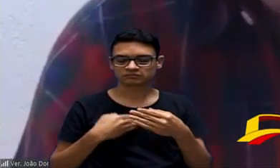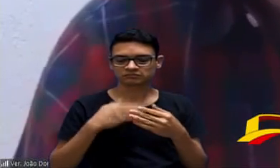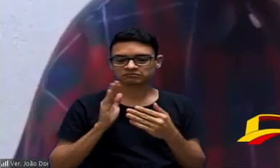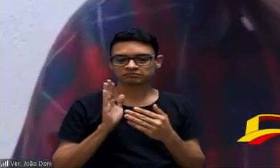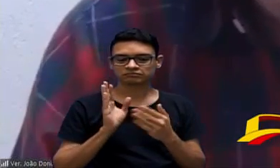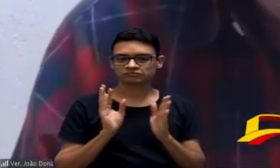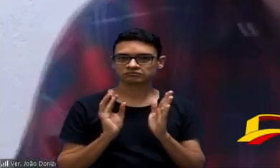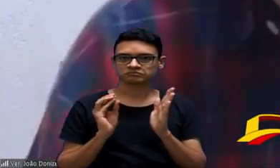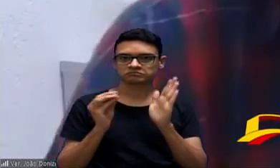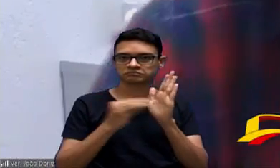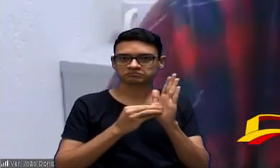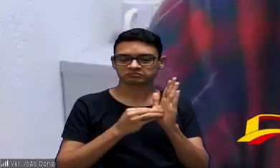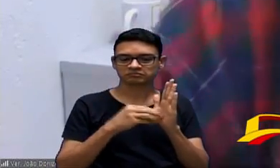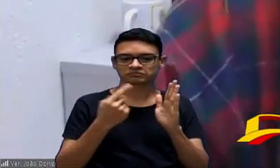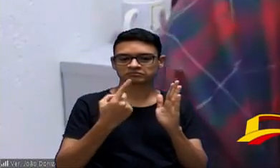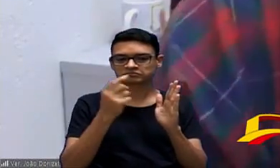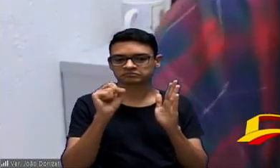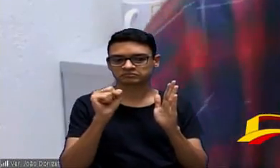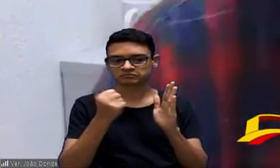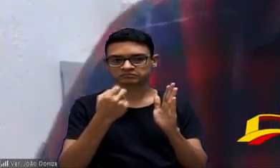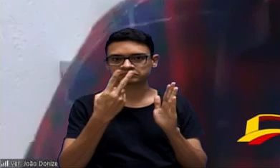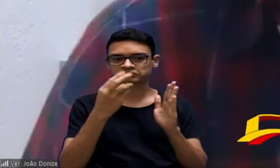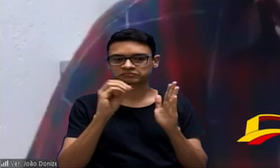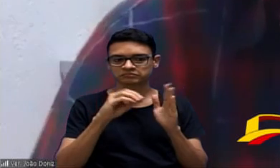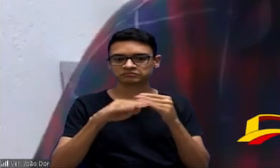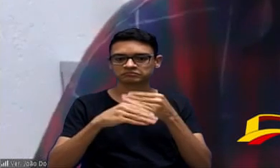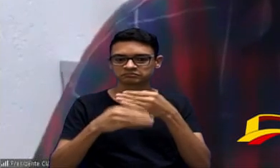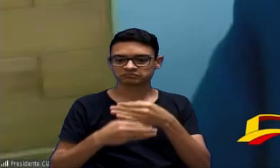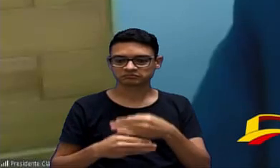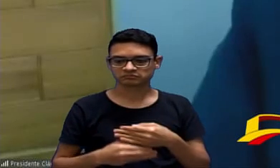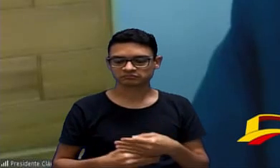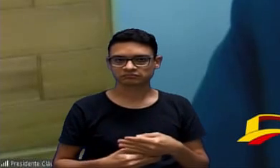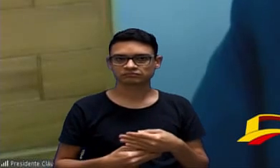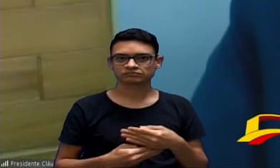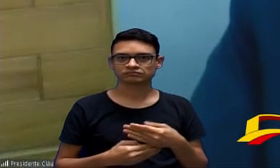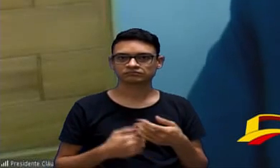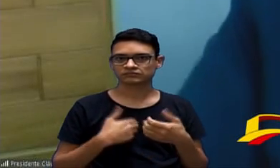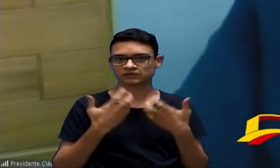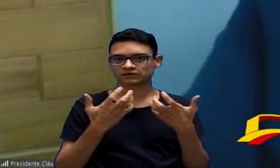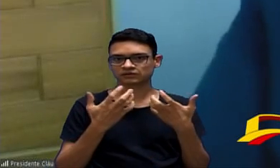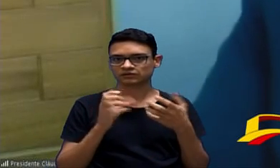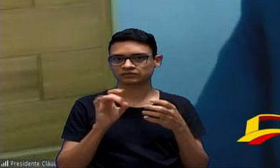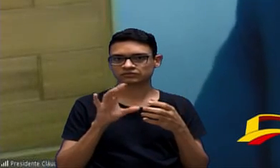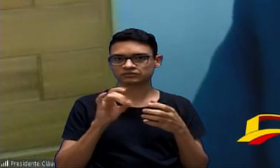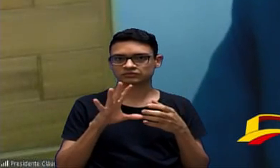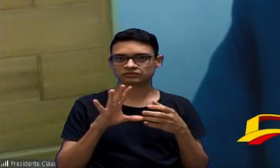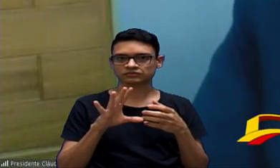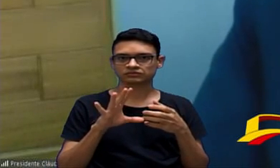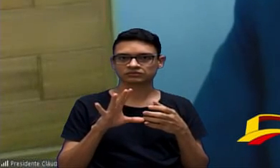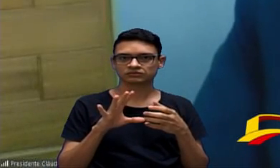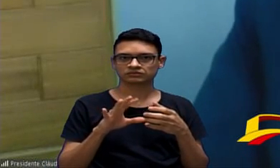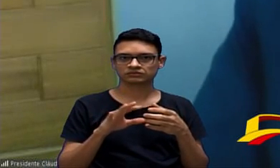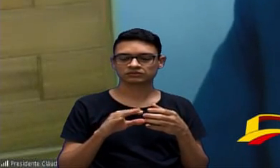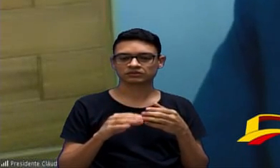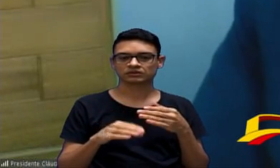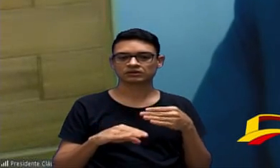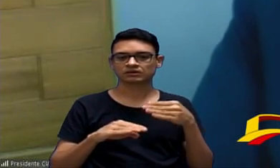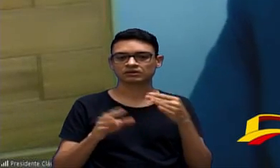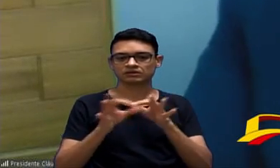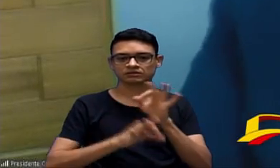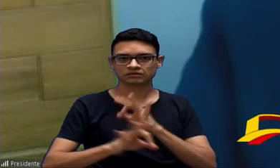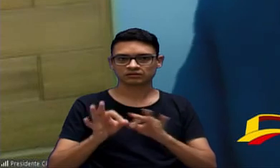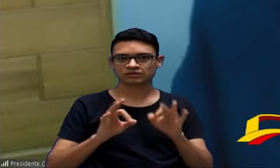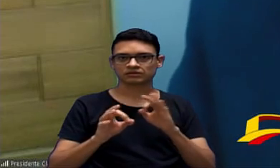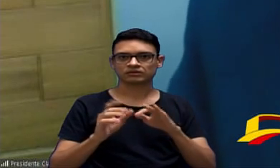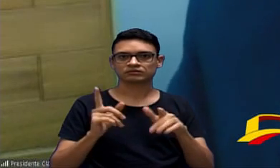em 18, 20 emendas aí hoje na... Era só isso que eu precisava saber. Então, tá bom, então o presidente. Projeto está